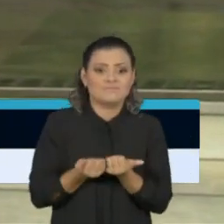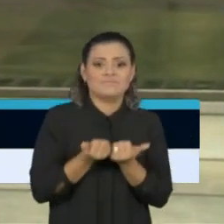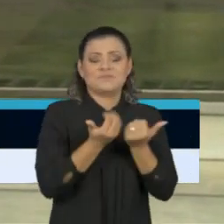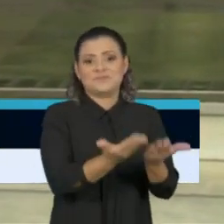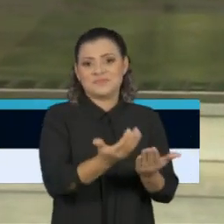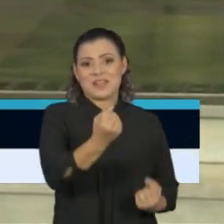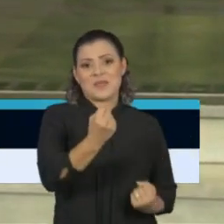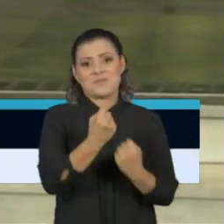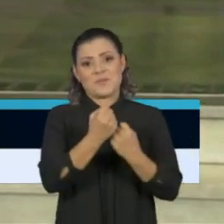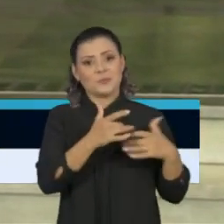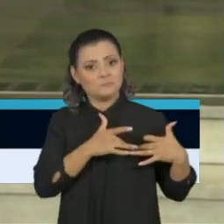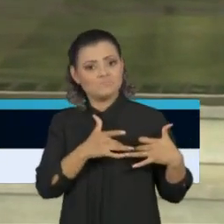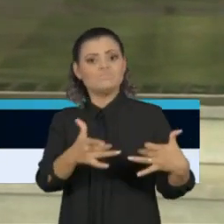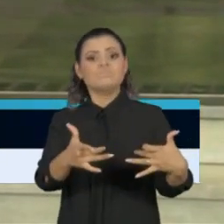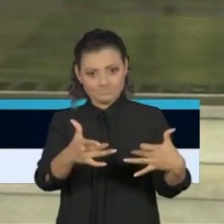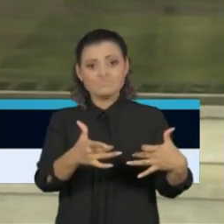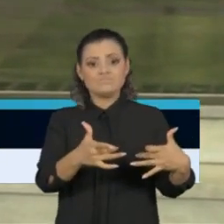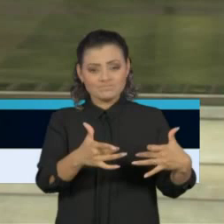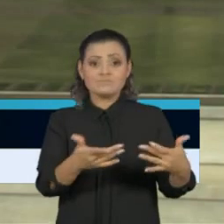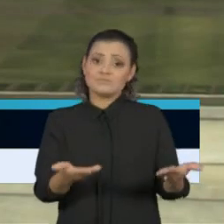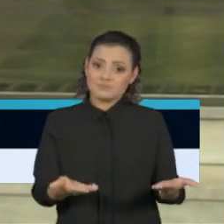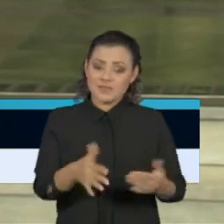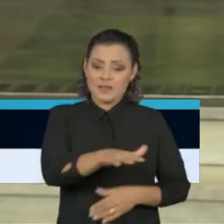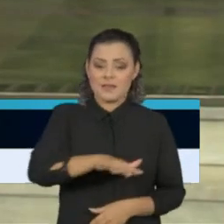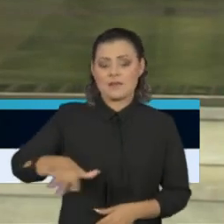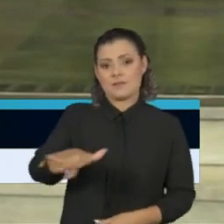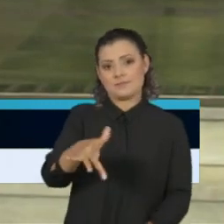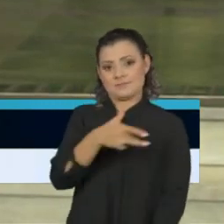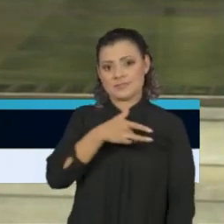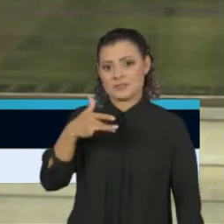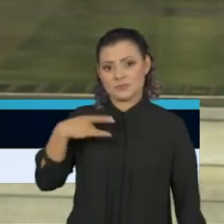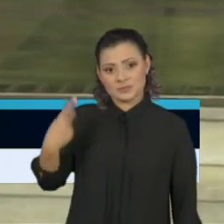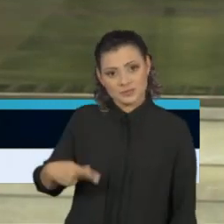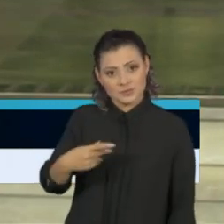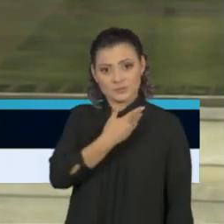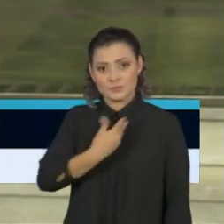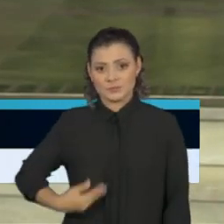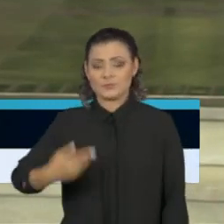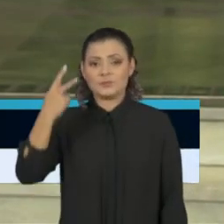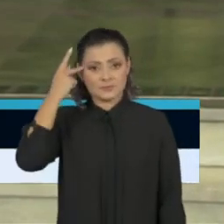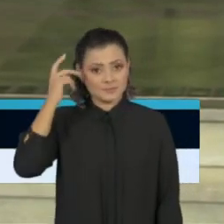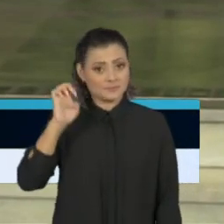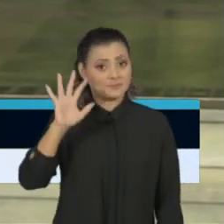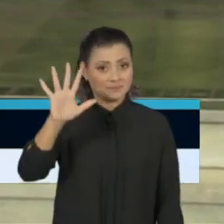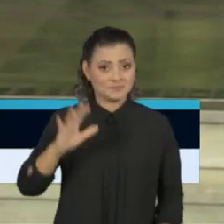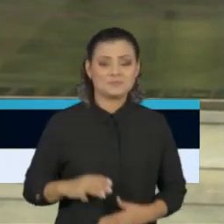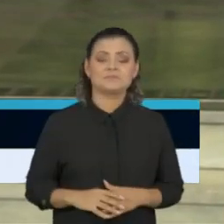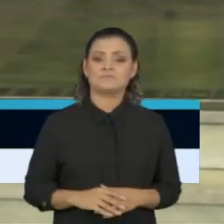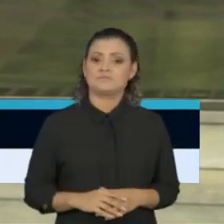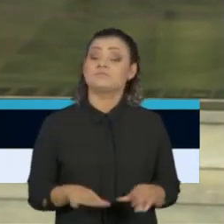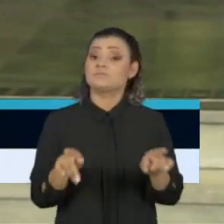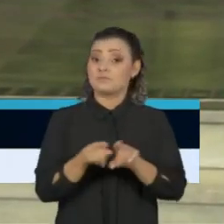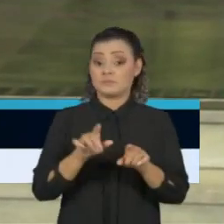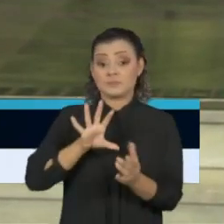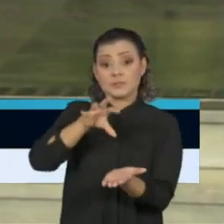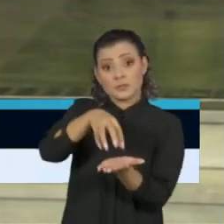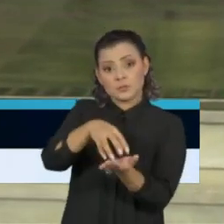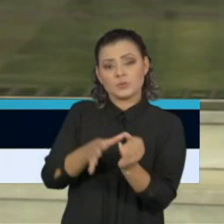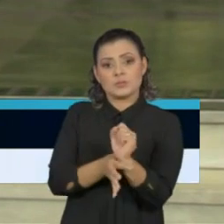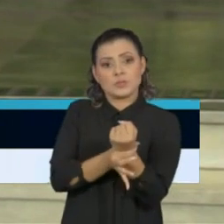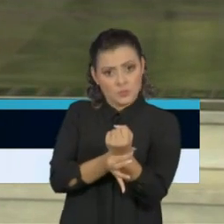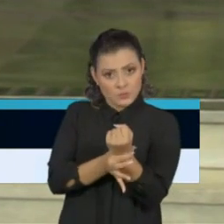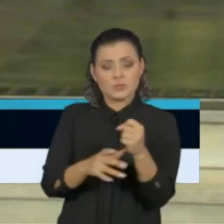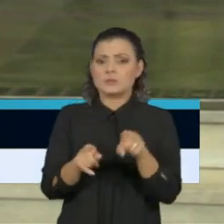apoio e a solidariedade à área de saúde pública do Estado de São Paulo, setor de